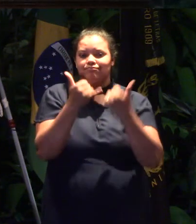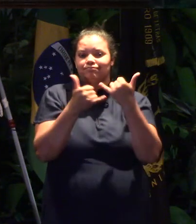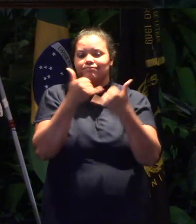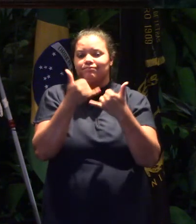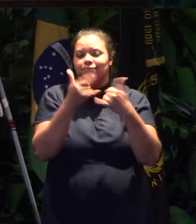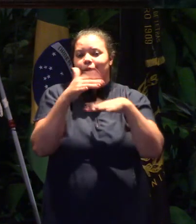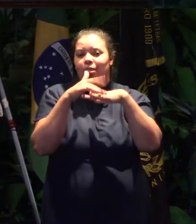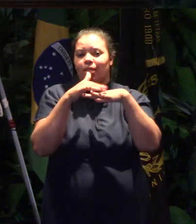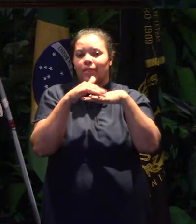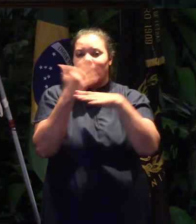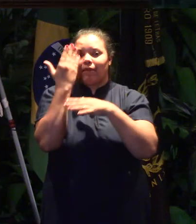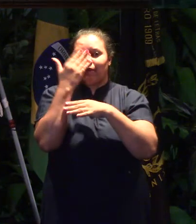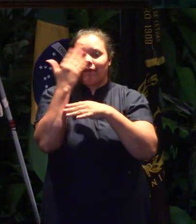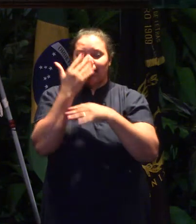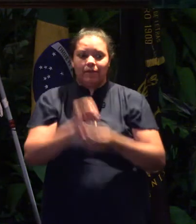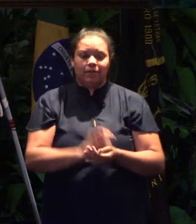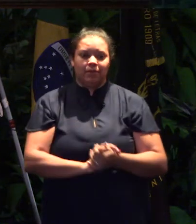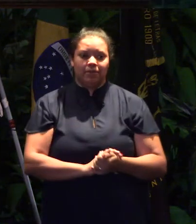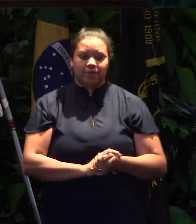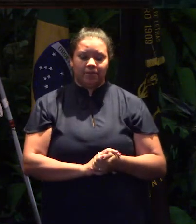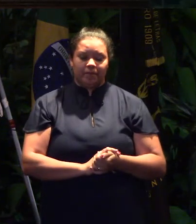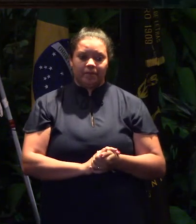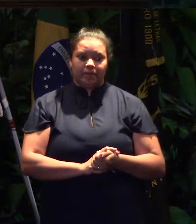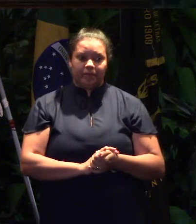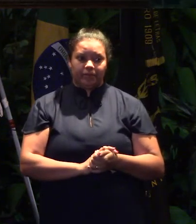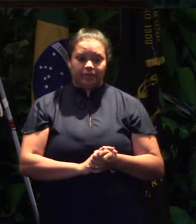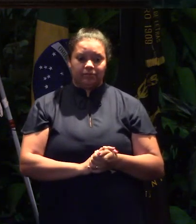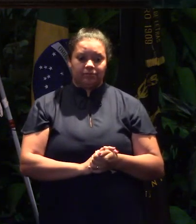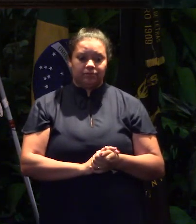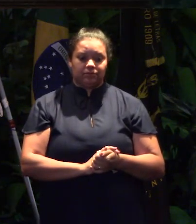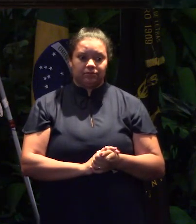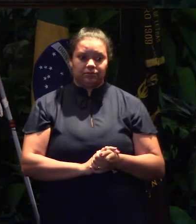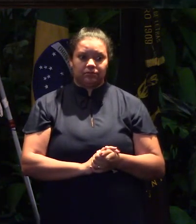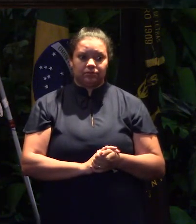nome literário dele, né? Uhum.